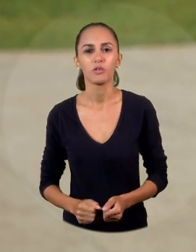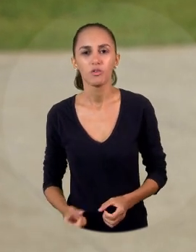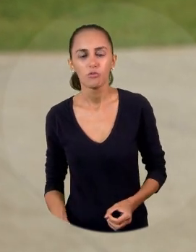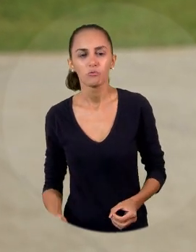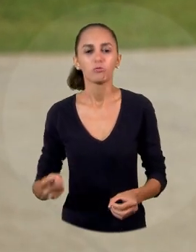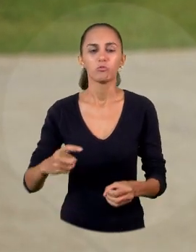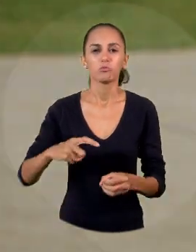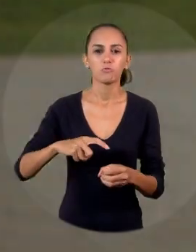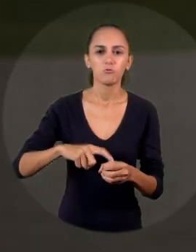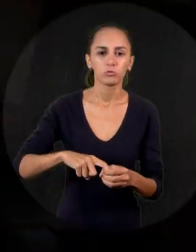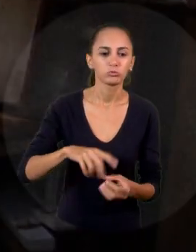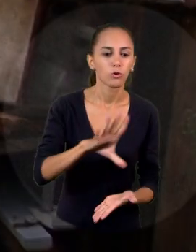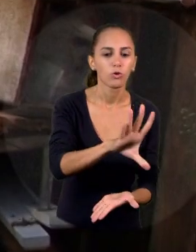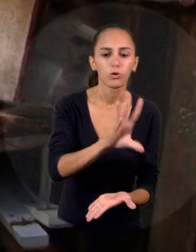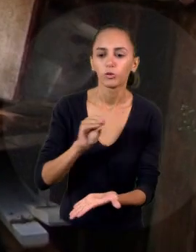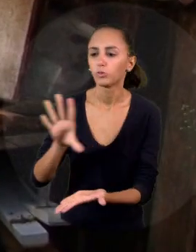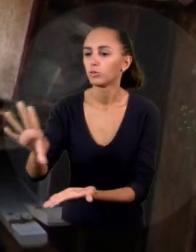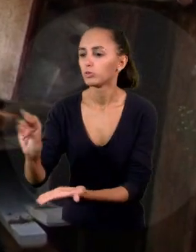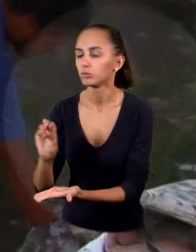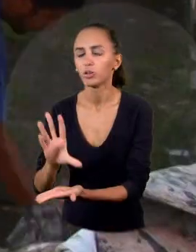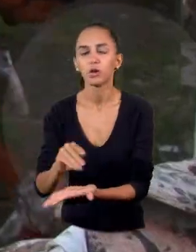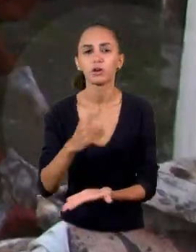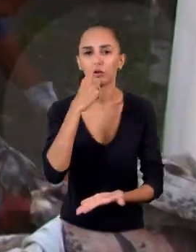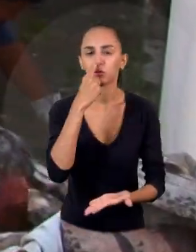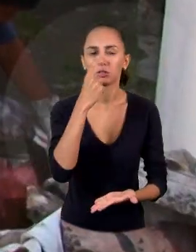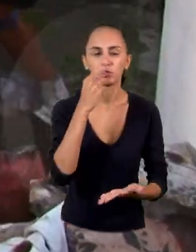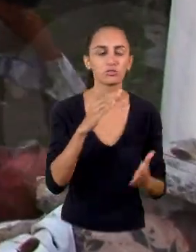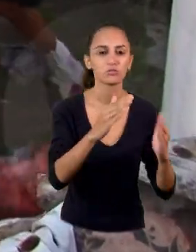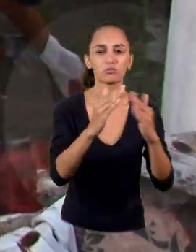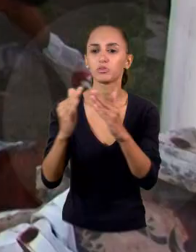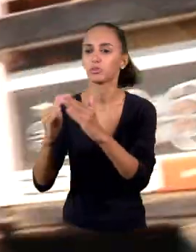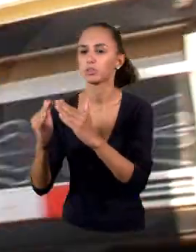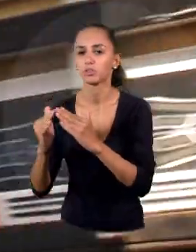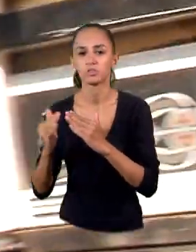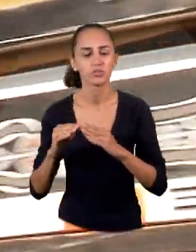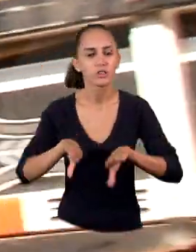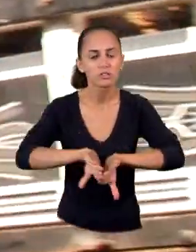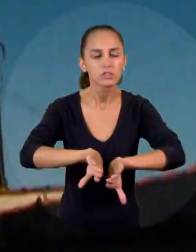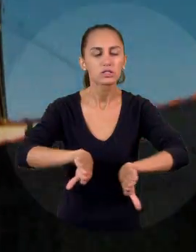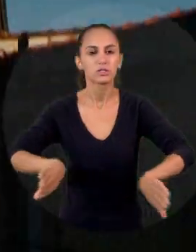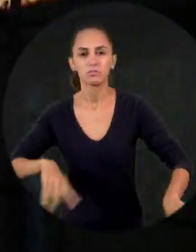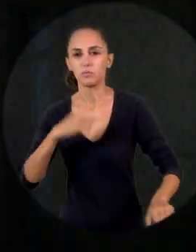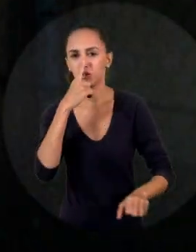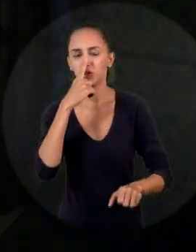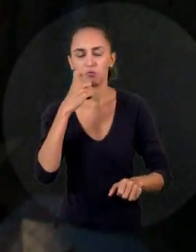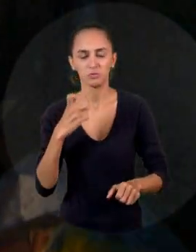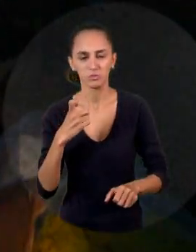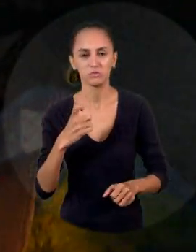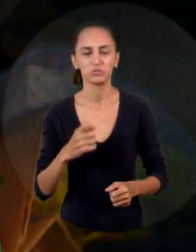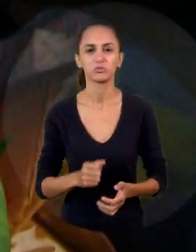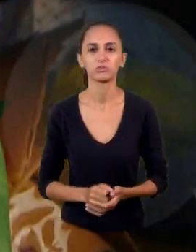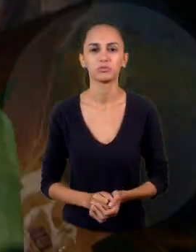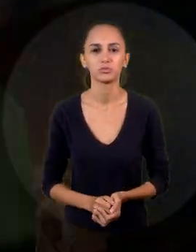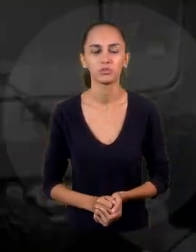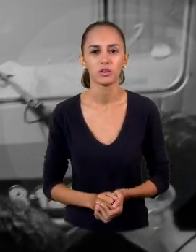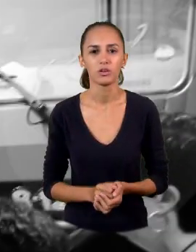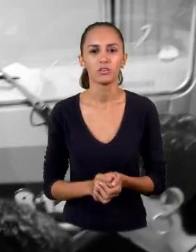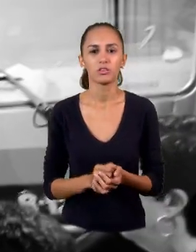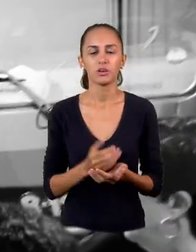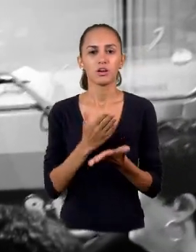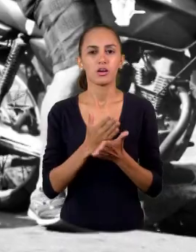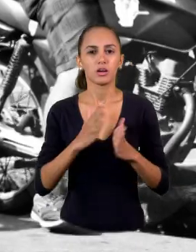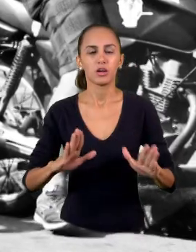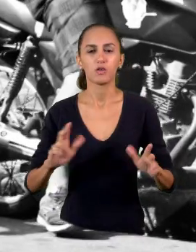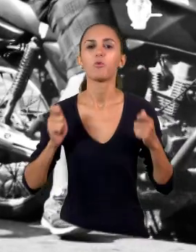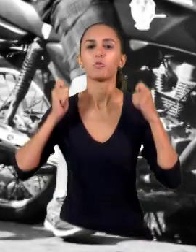Nós retomamos a coleta domiciliar, a coleta seletiva, imediatamente.